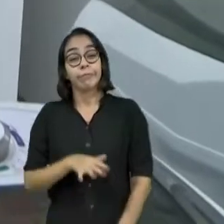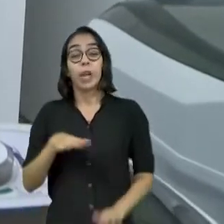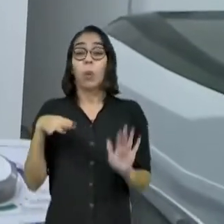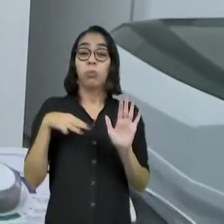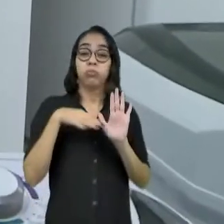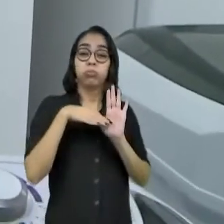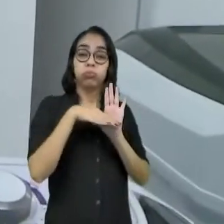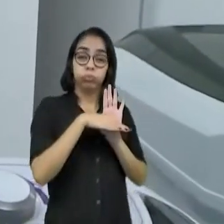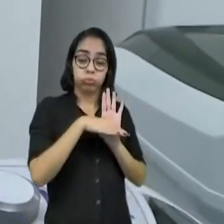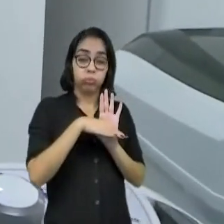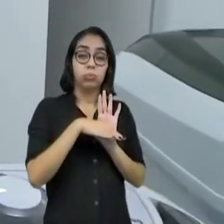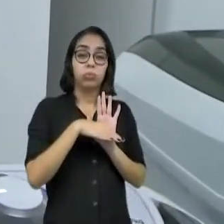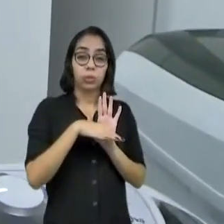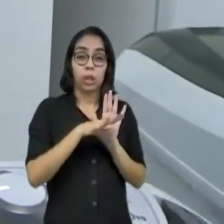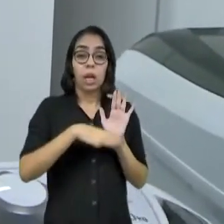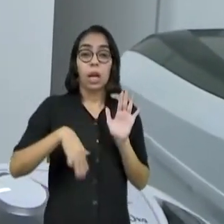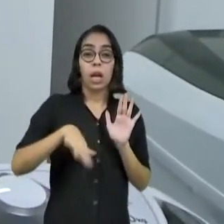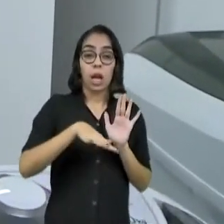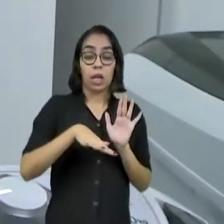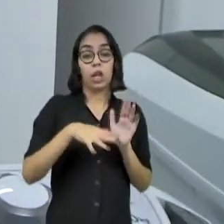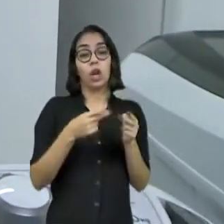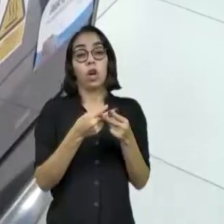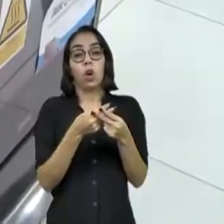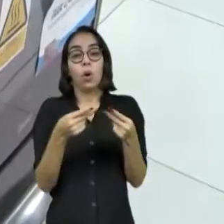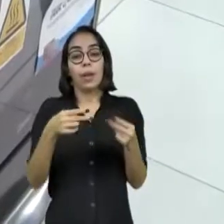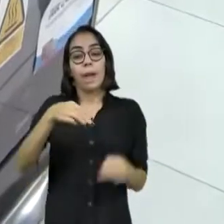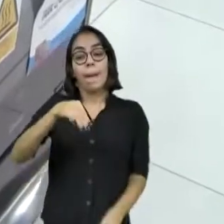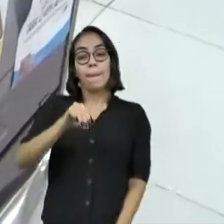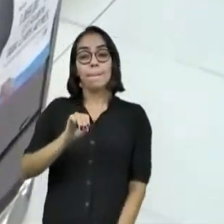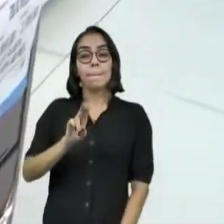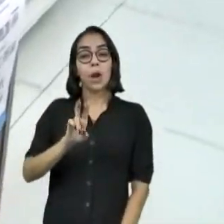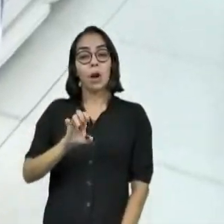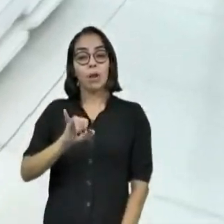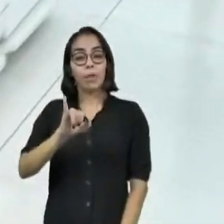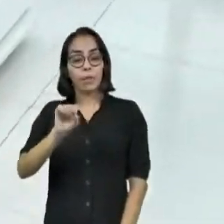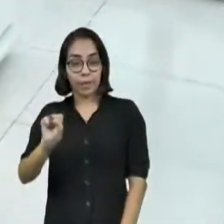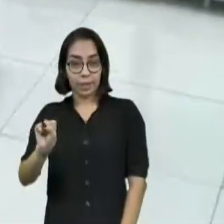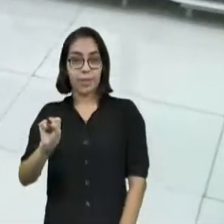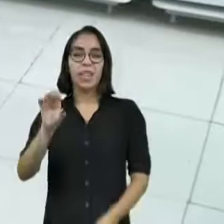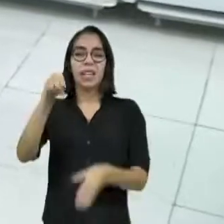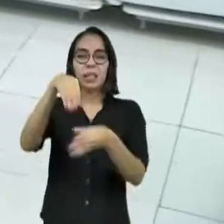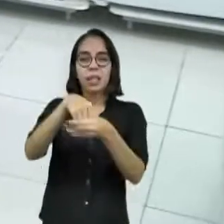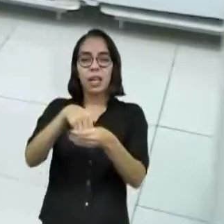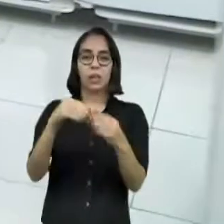local foi móveis e eletrodomésticos, que teve redução de